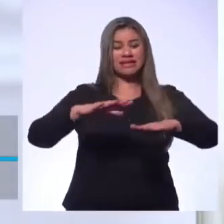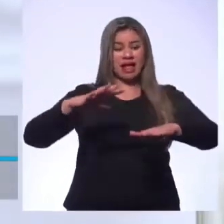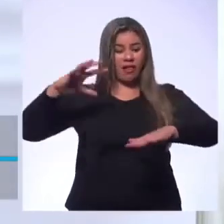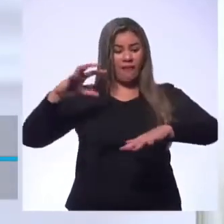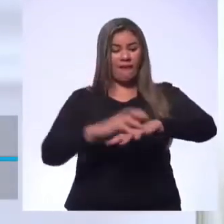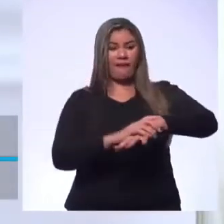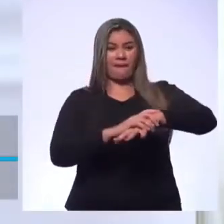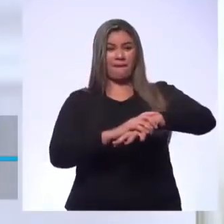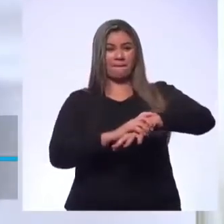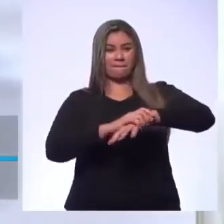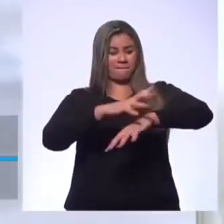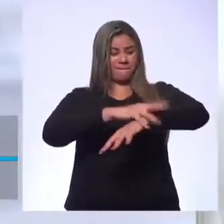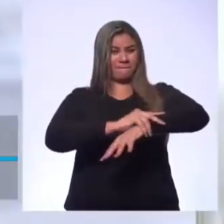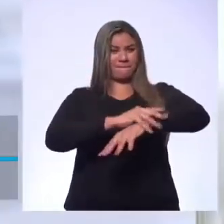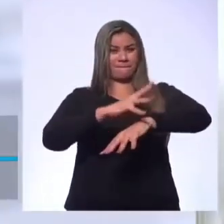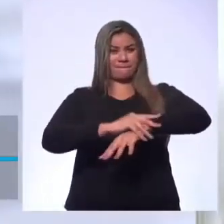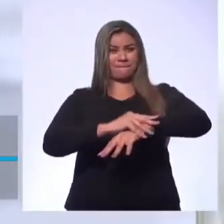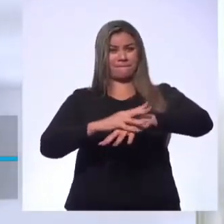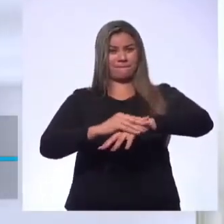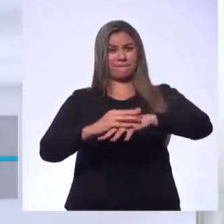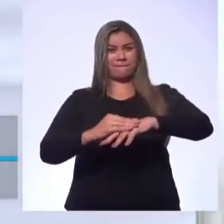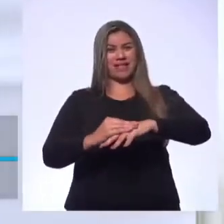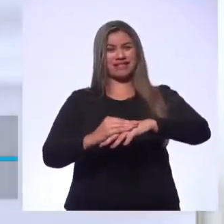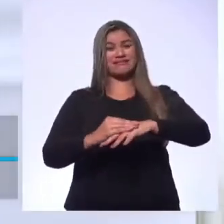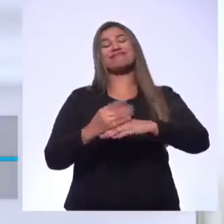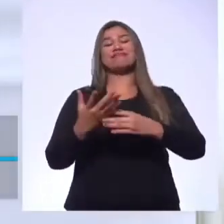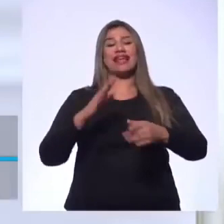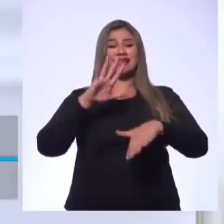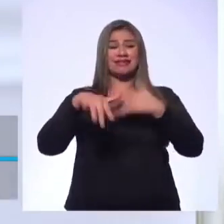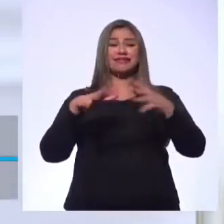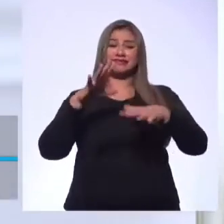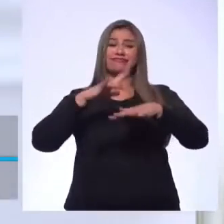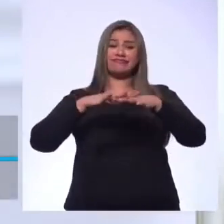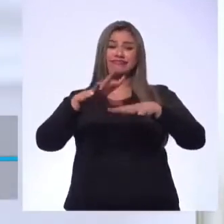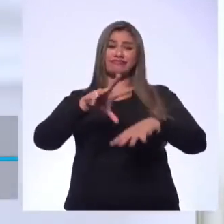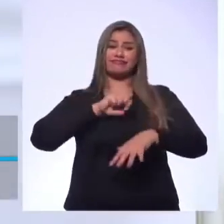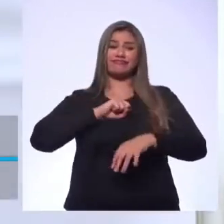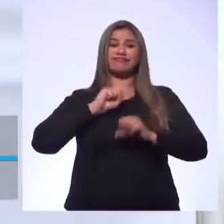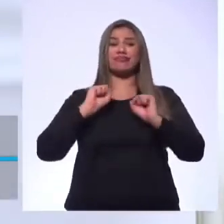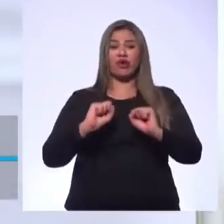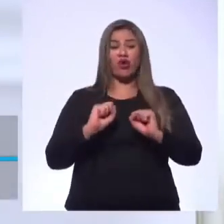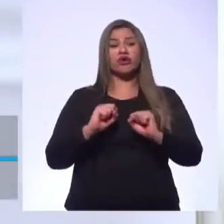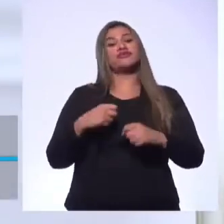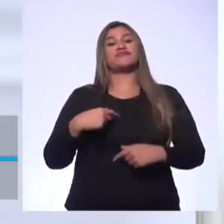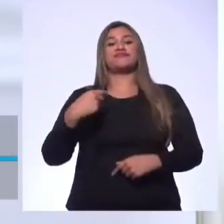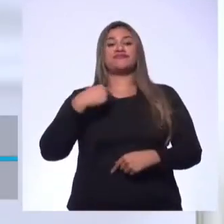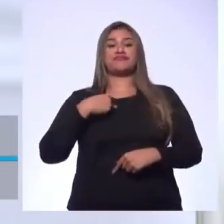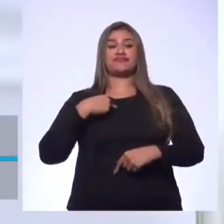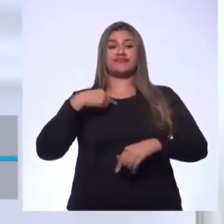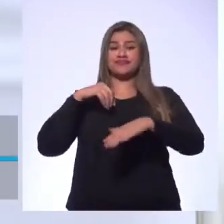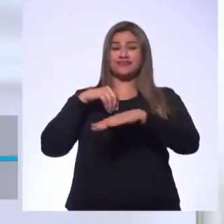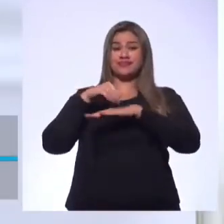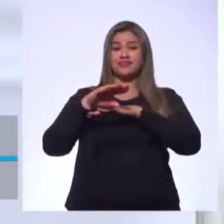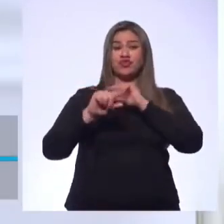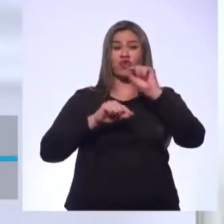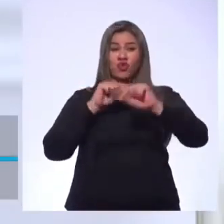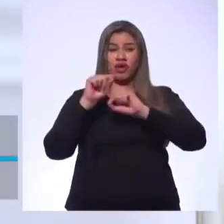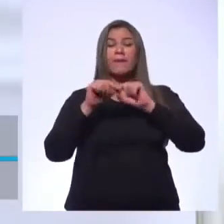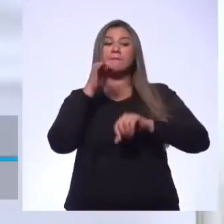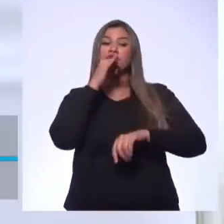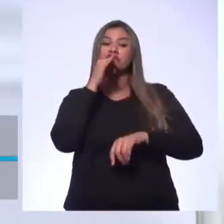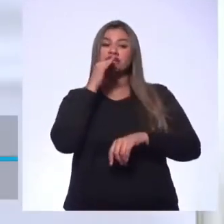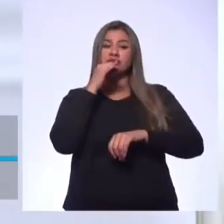eu gosto sempre de falar uma coisa quando eu falo sobre leptospirose, tá bom? Que é a questão de você matar rato com